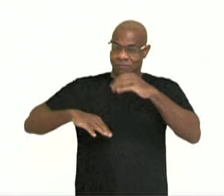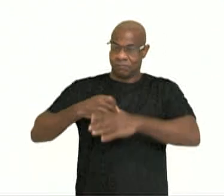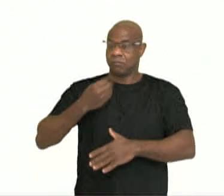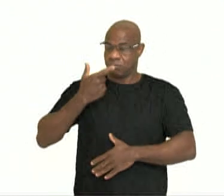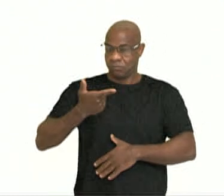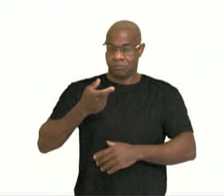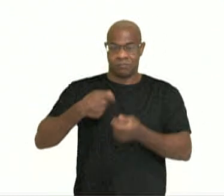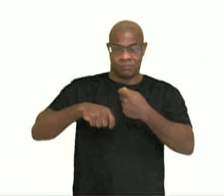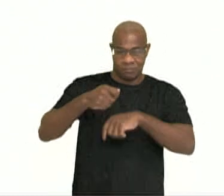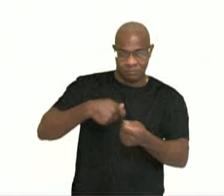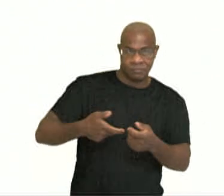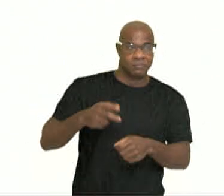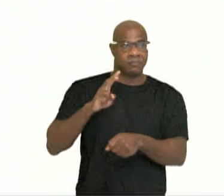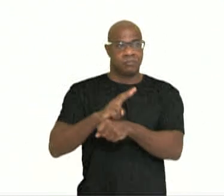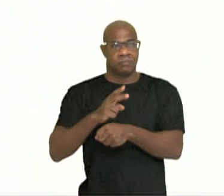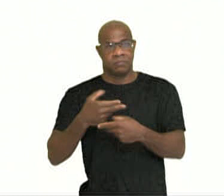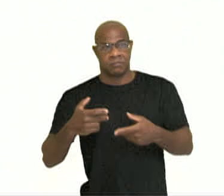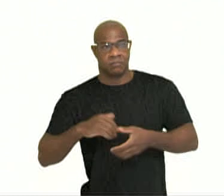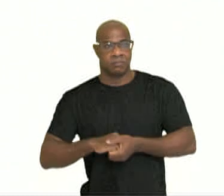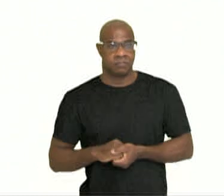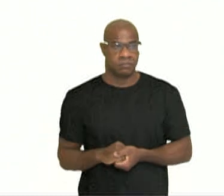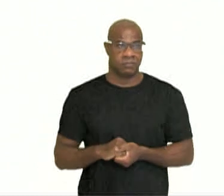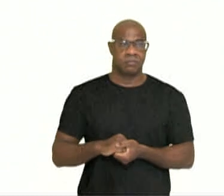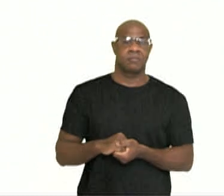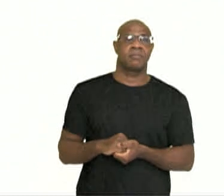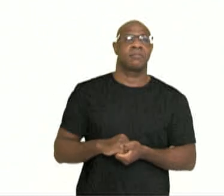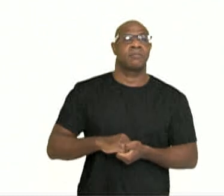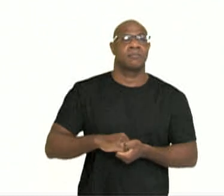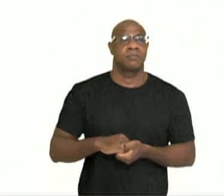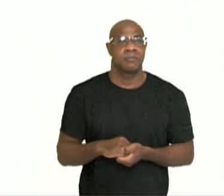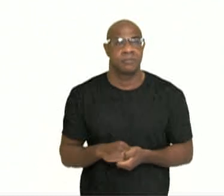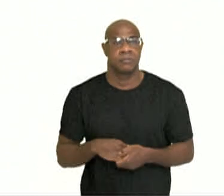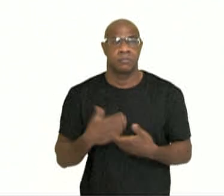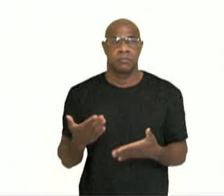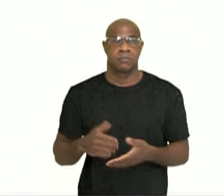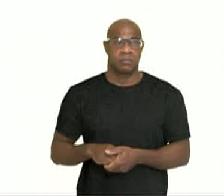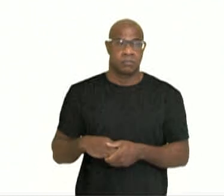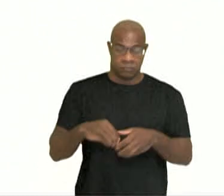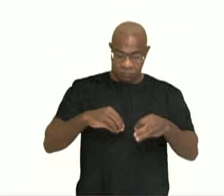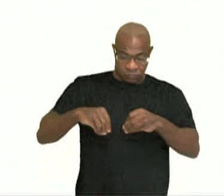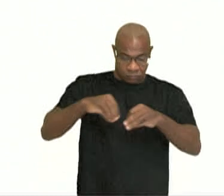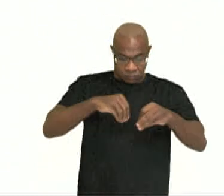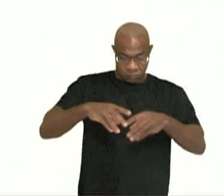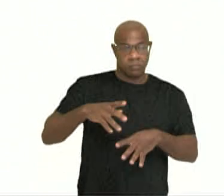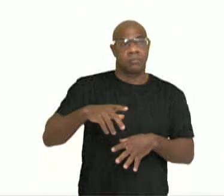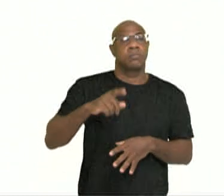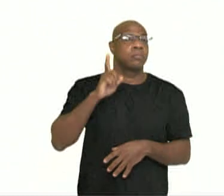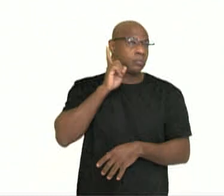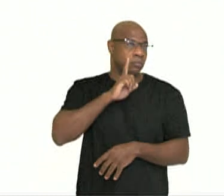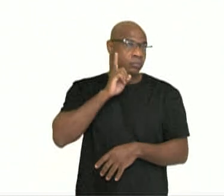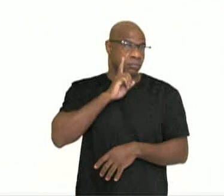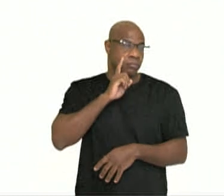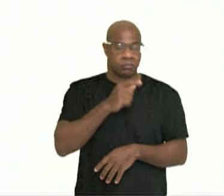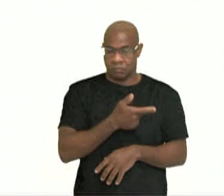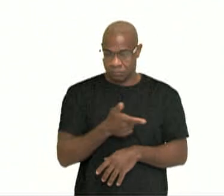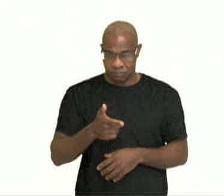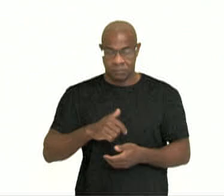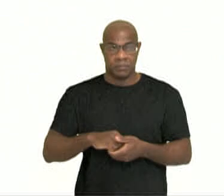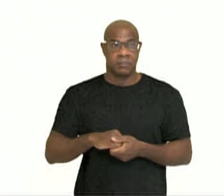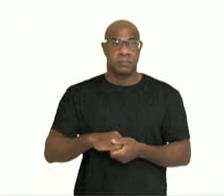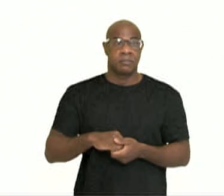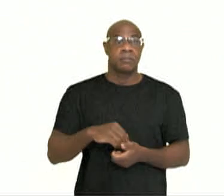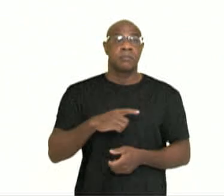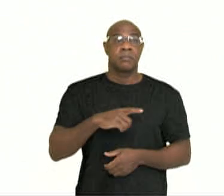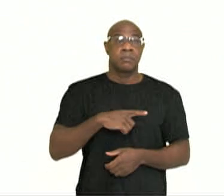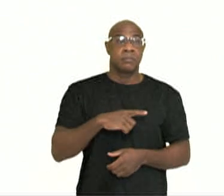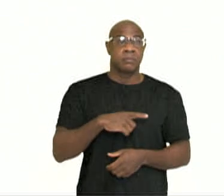não, em solo americano. Eles não vão ter os mesmos direitos políticos